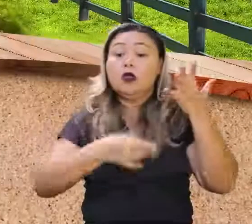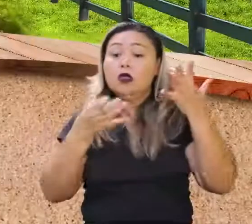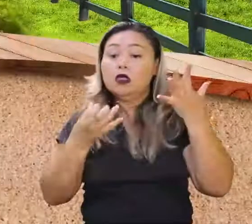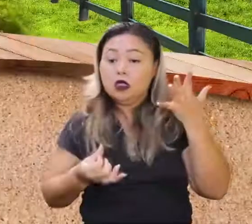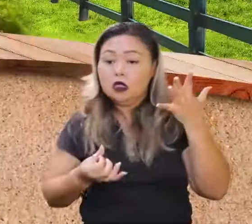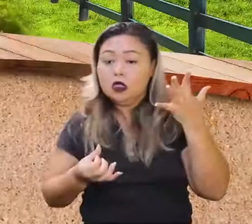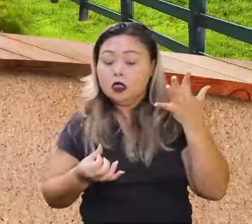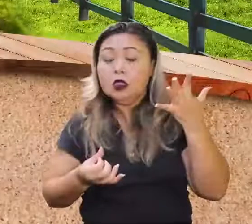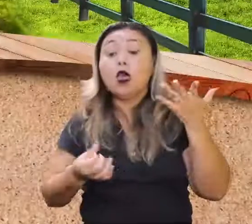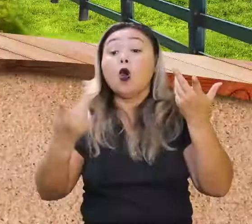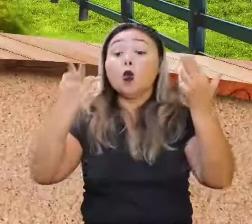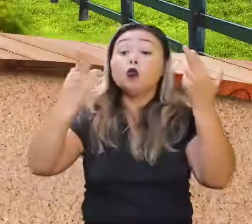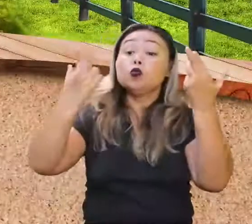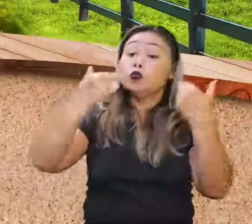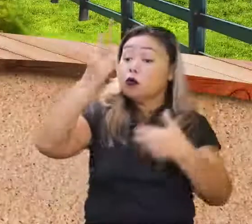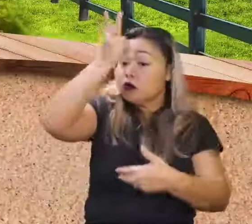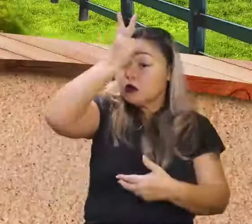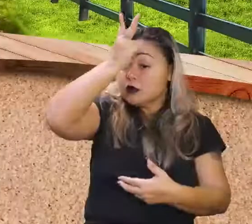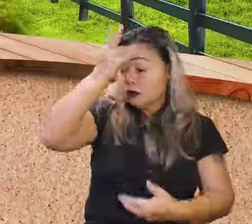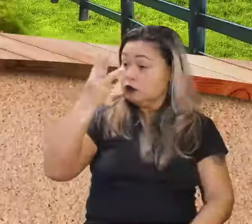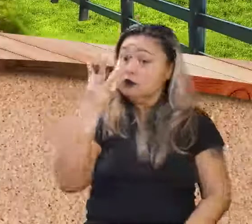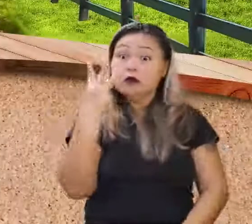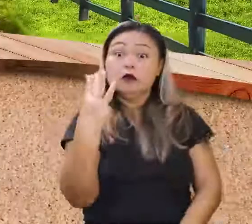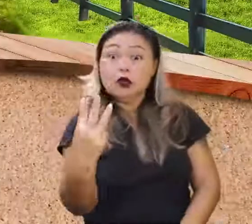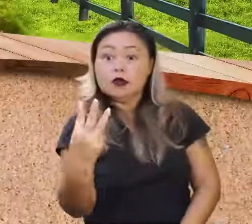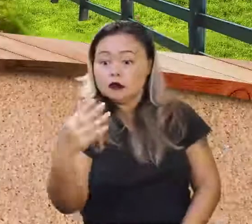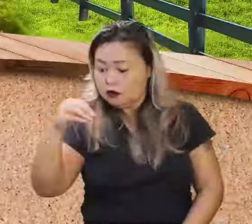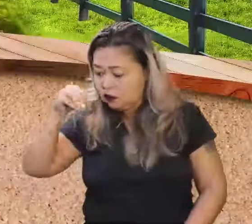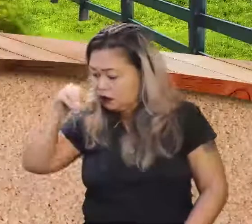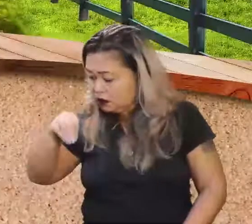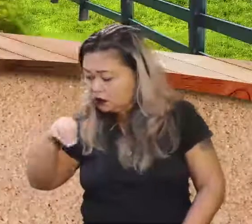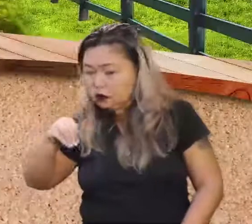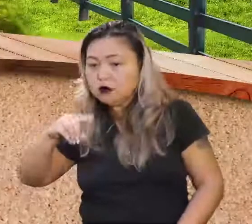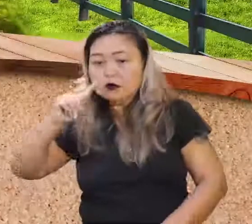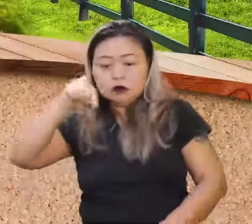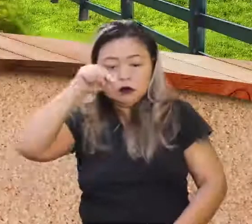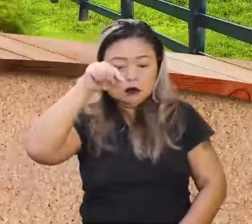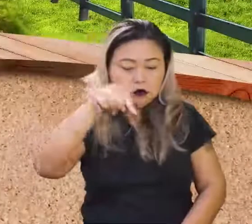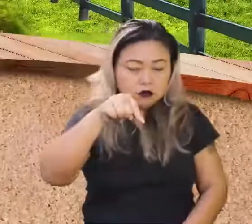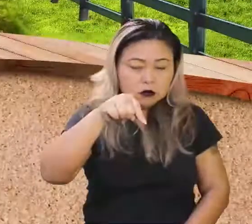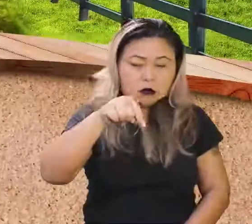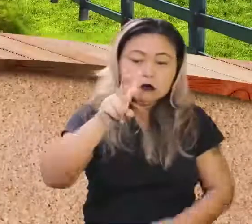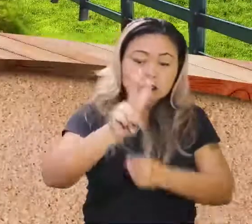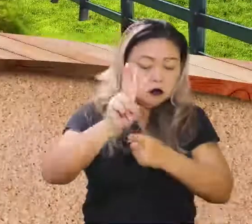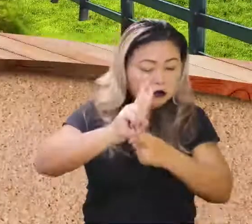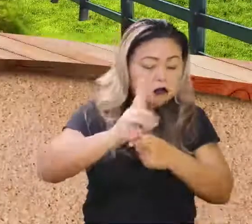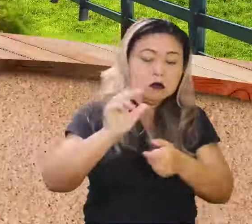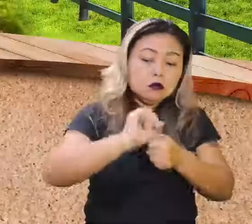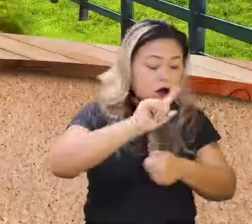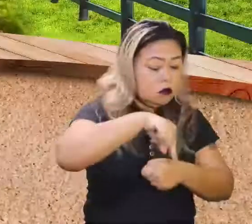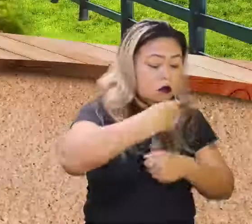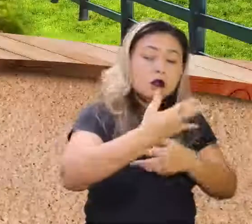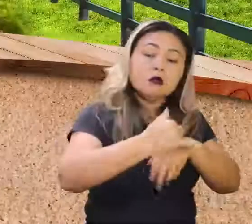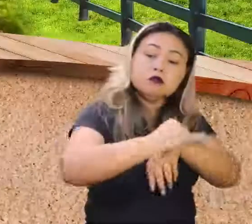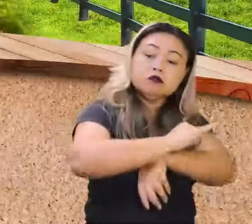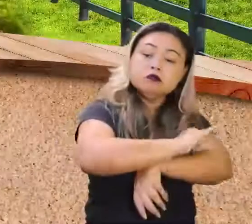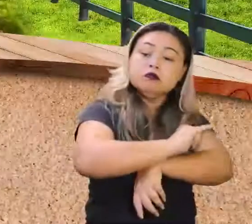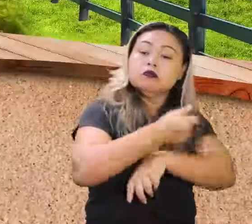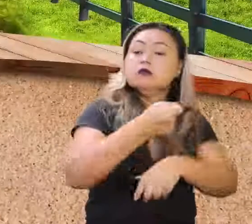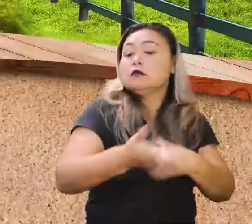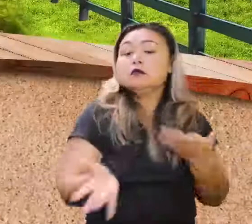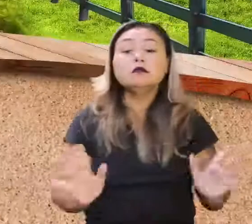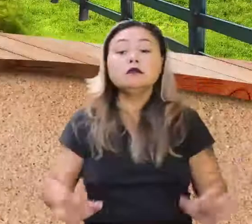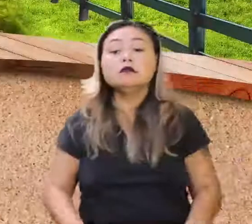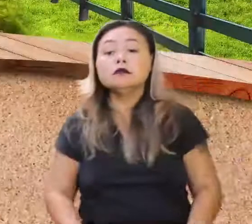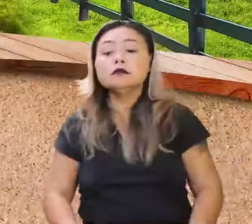subdivisões. No dos caprinos, nós só temos 3. Reprodutores, maternidade e o sistema